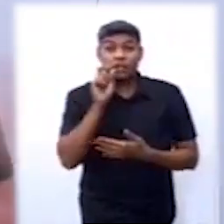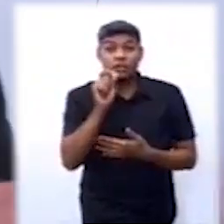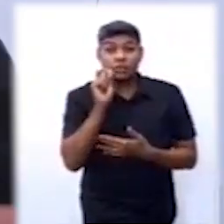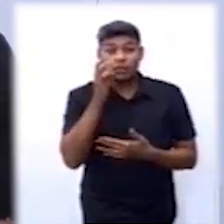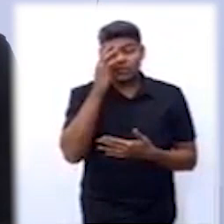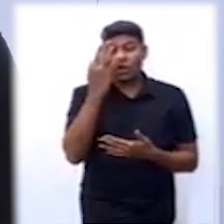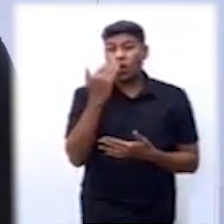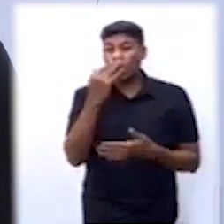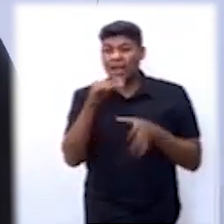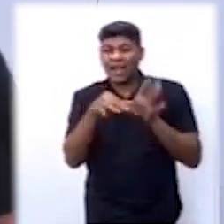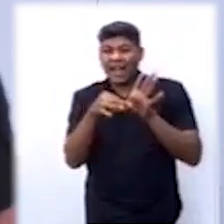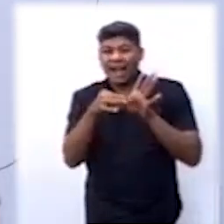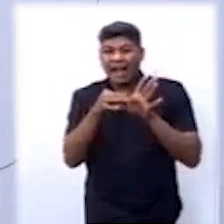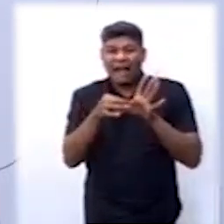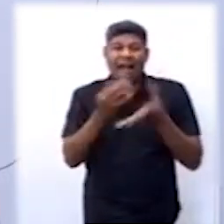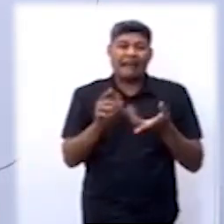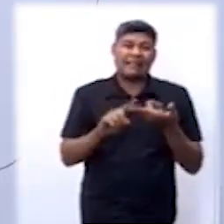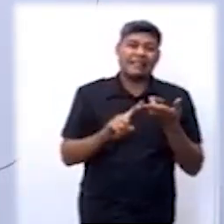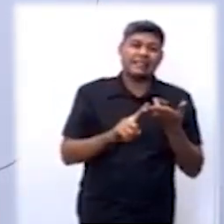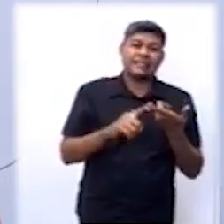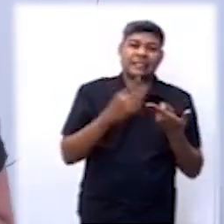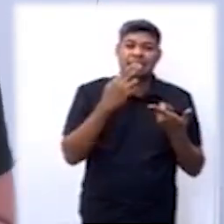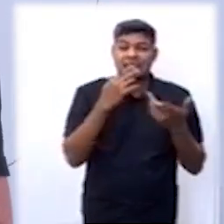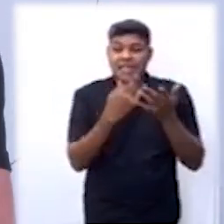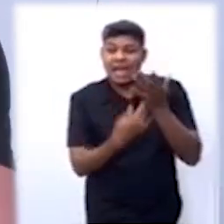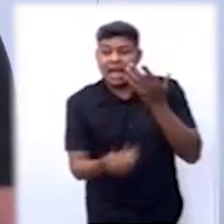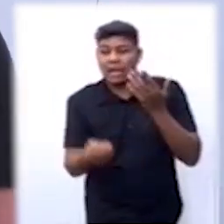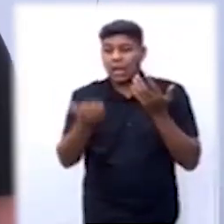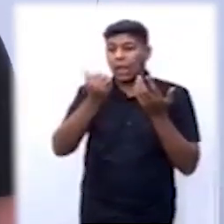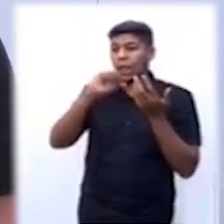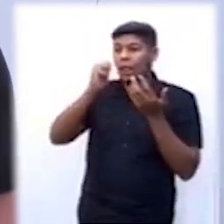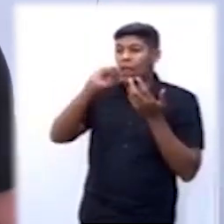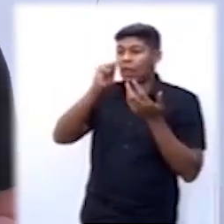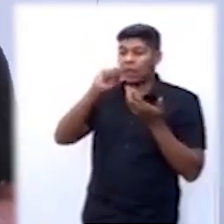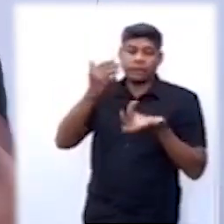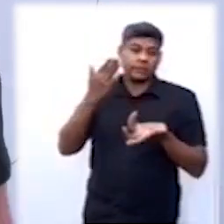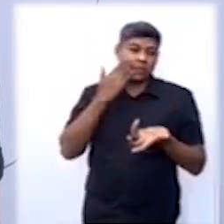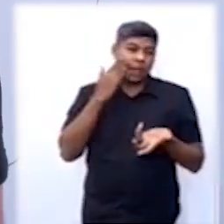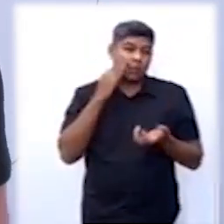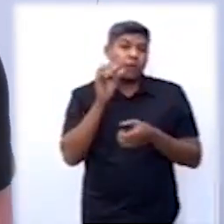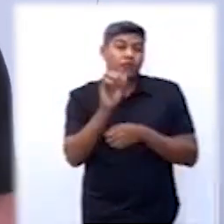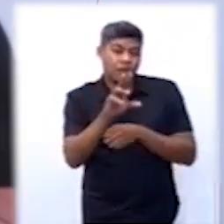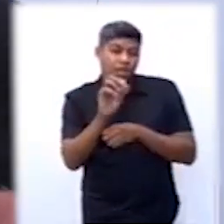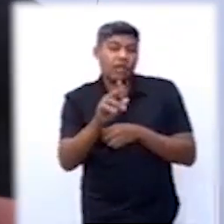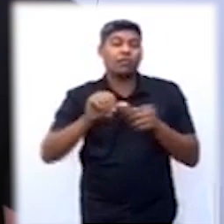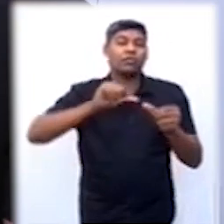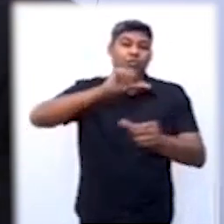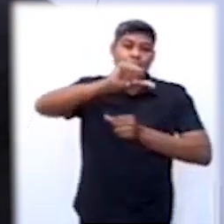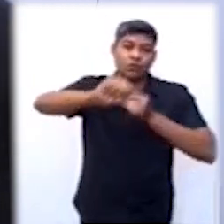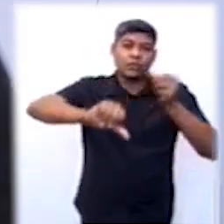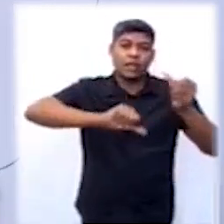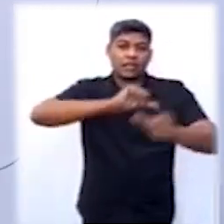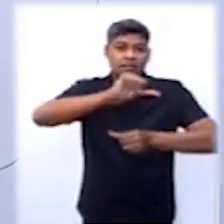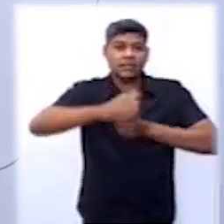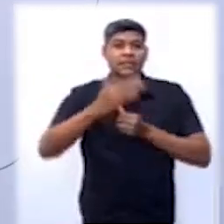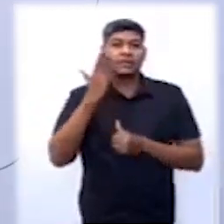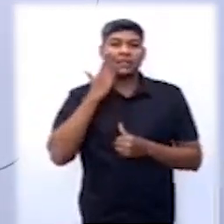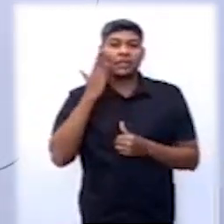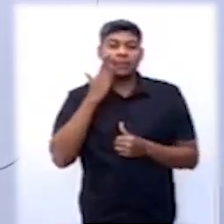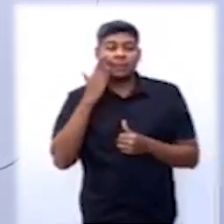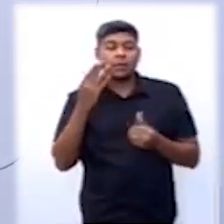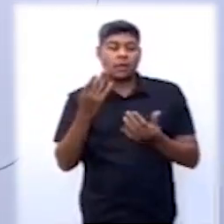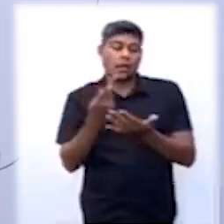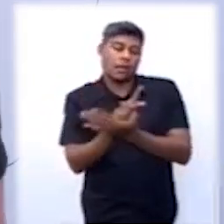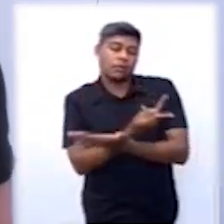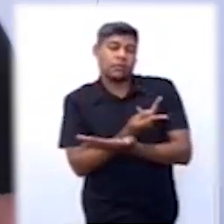comendo carne crua, tá tomando um sangue, isso faz com que o vírus possa sofrer uma mutação e nessa mutação acabou